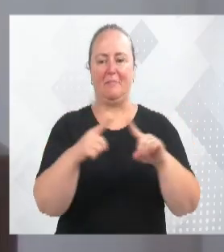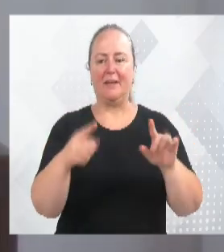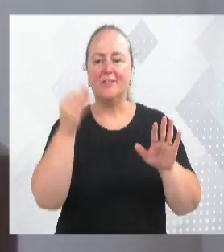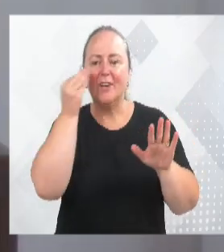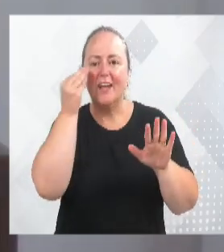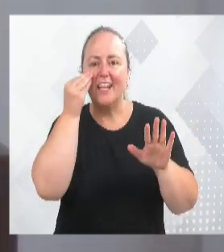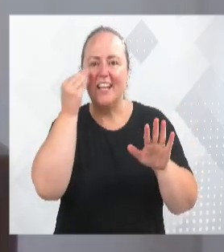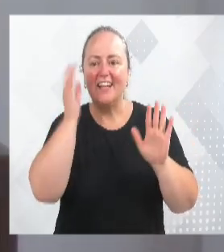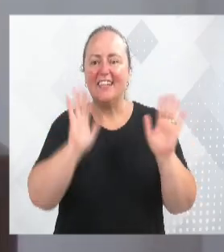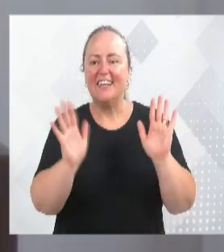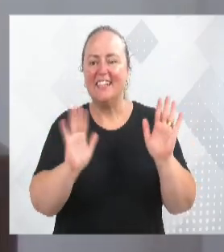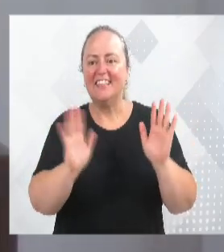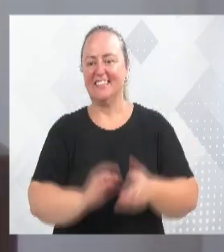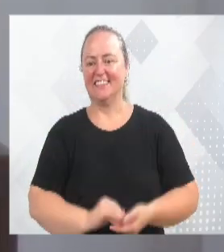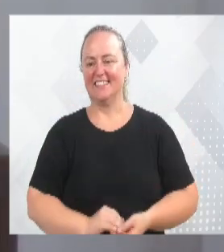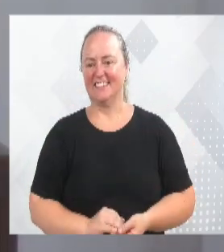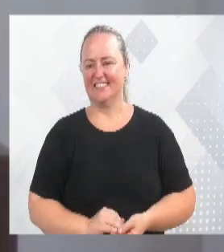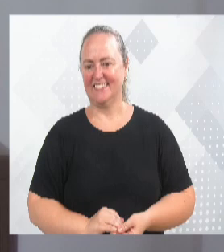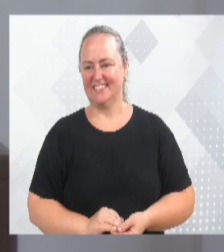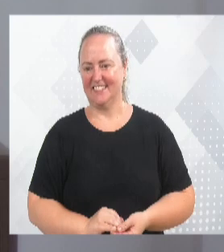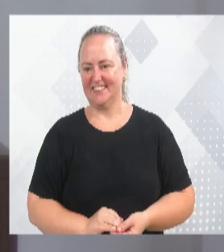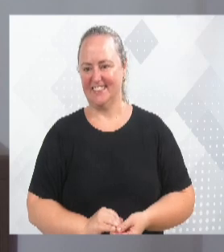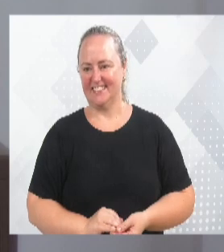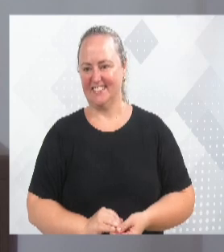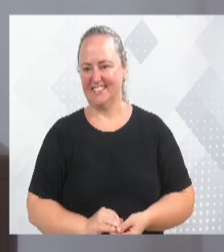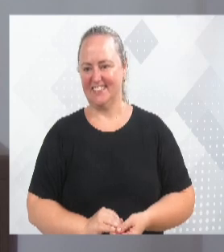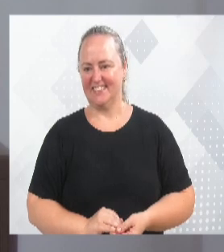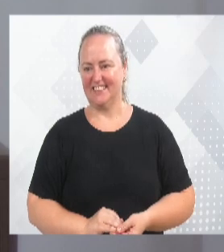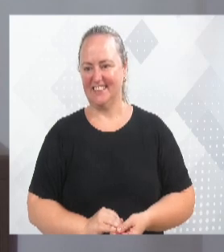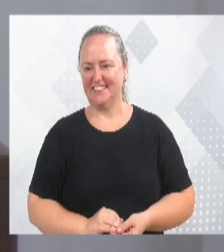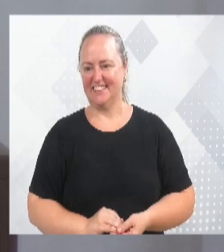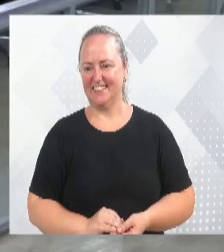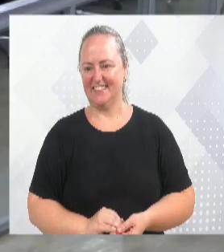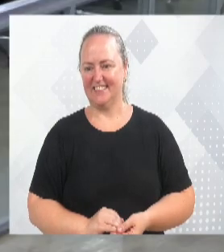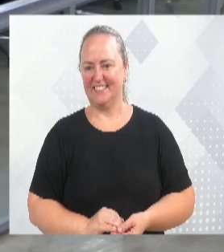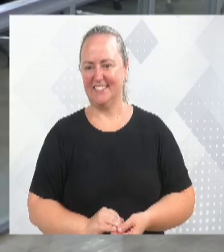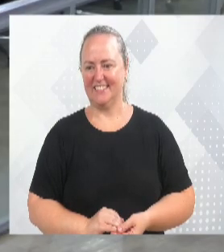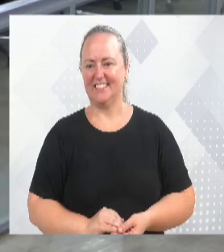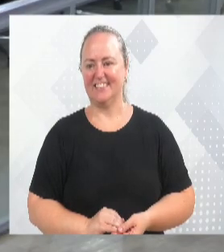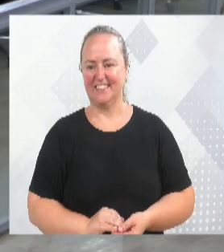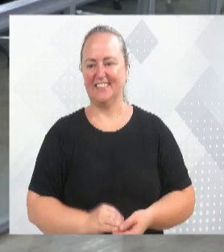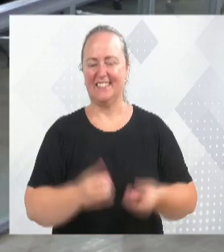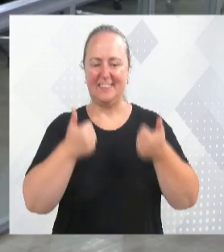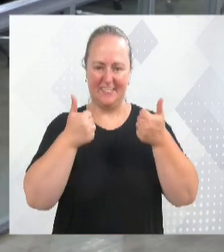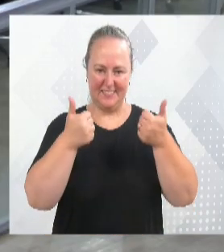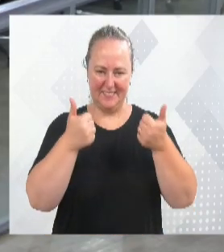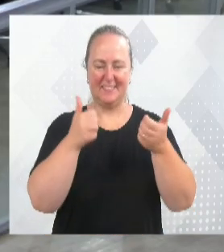palavra aqui da empresa. Tá bom?